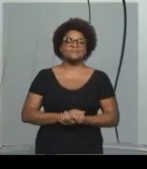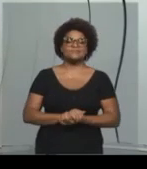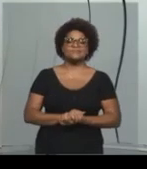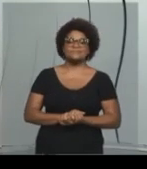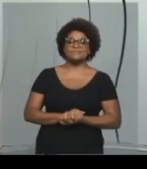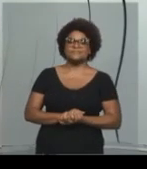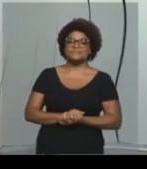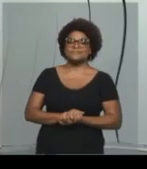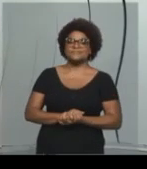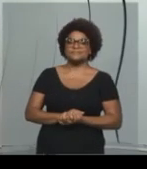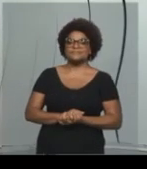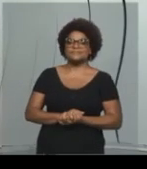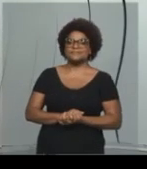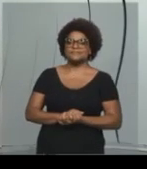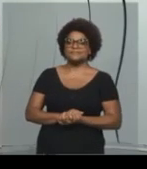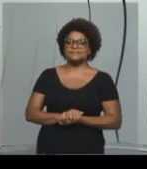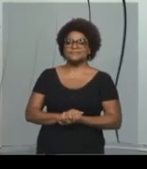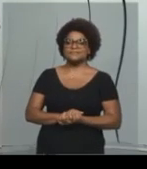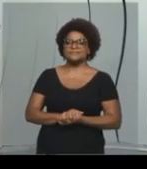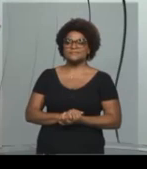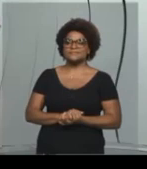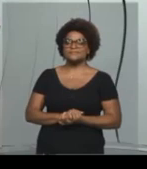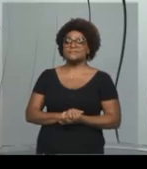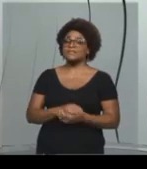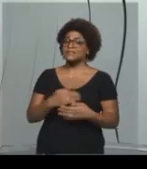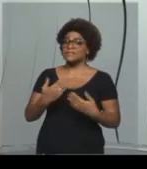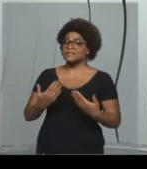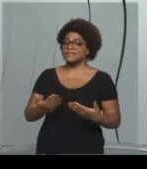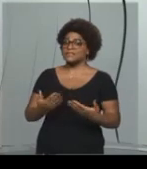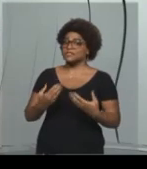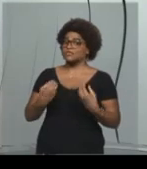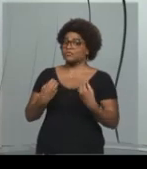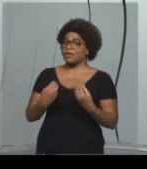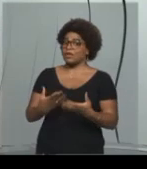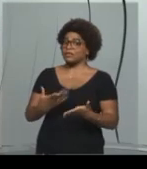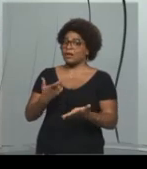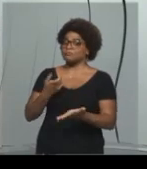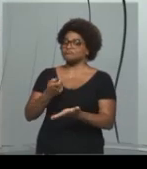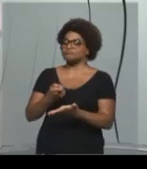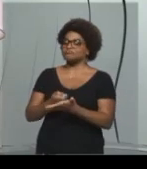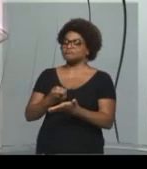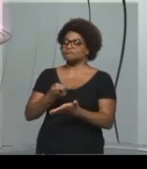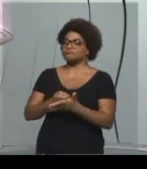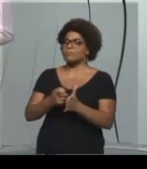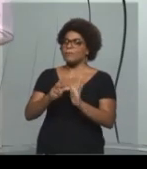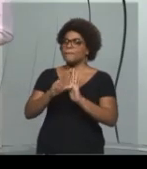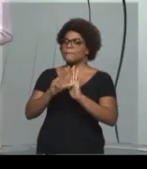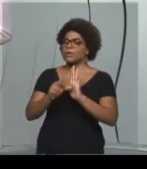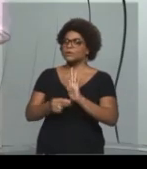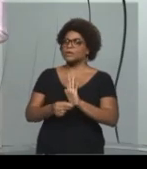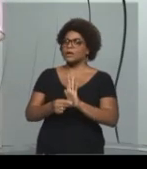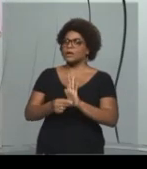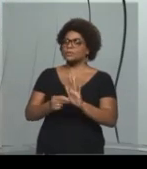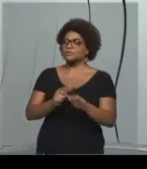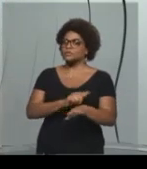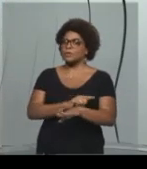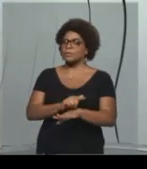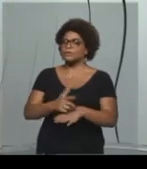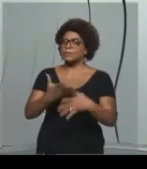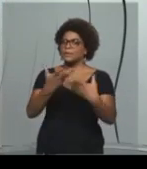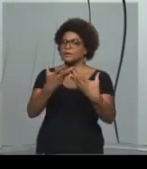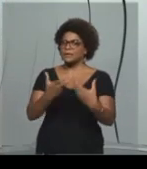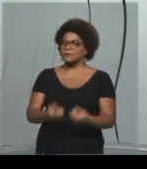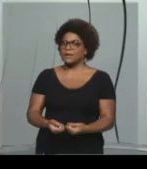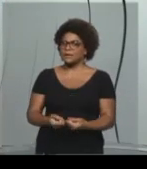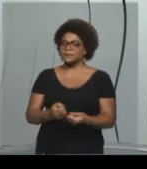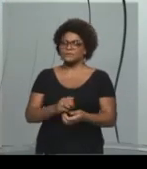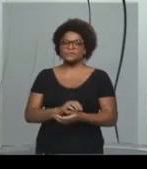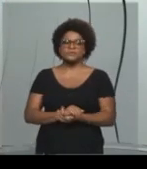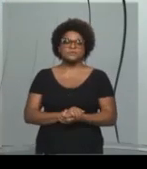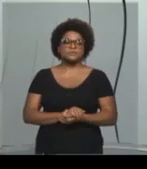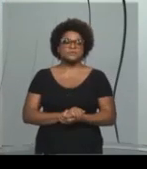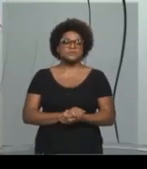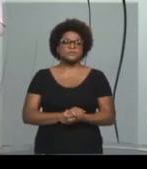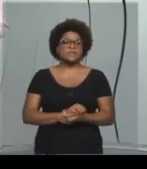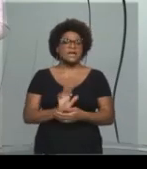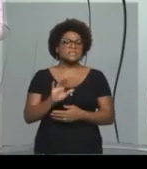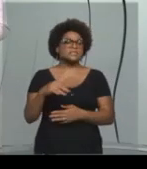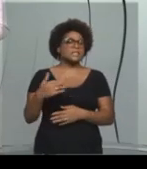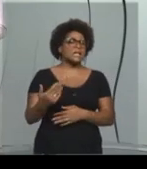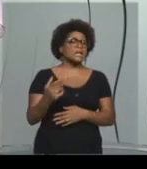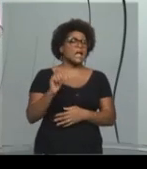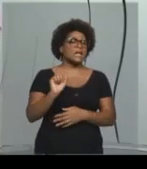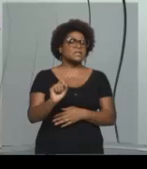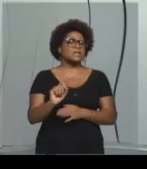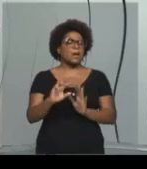de comportamento que deve ser aceito por todos. Será que a regulamentação da imprensa